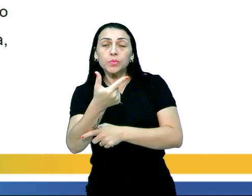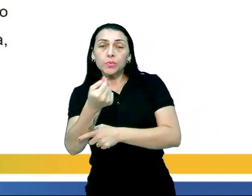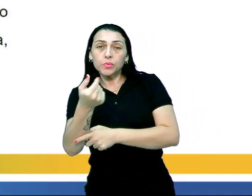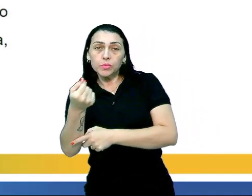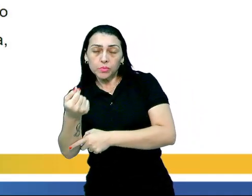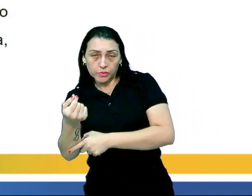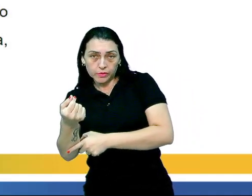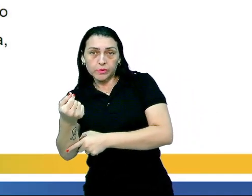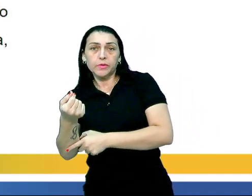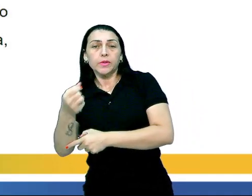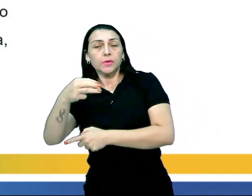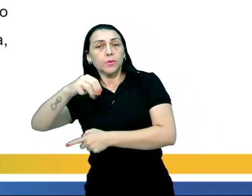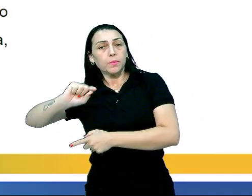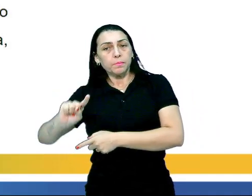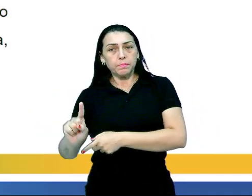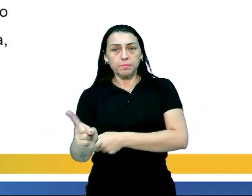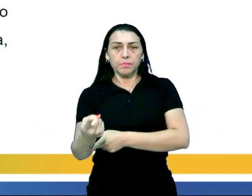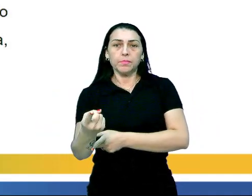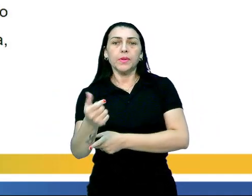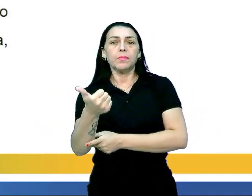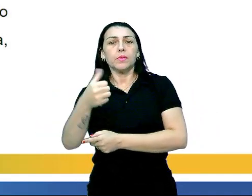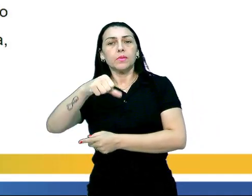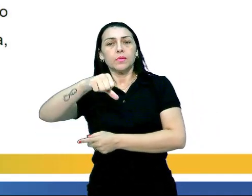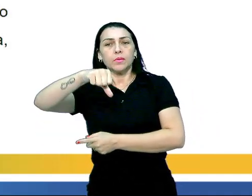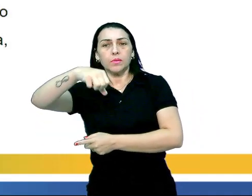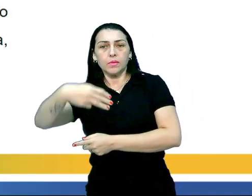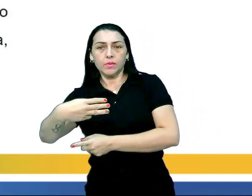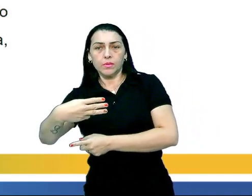cresceu pouco mais de 200 mil em